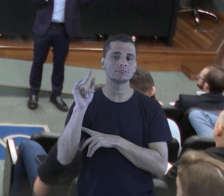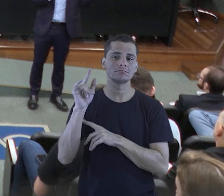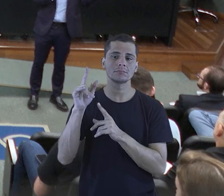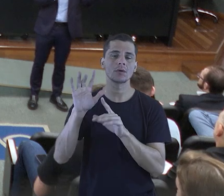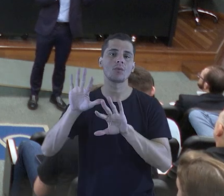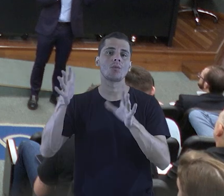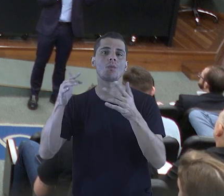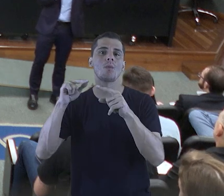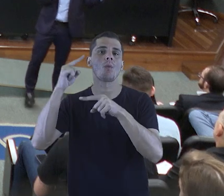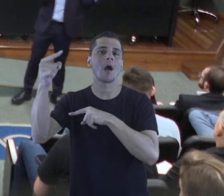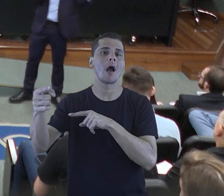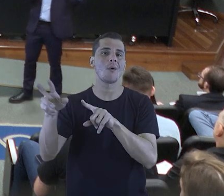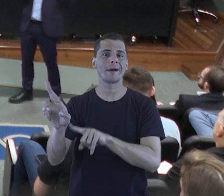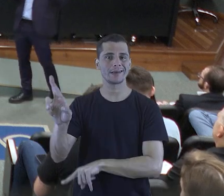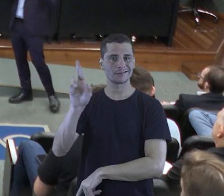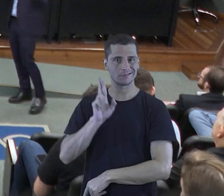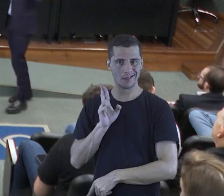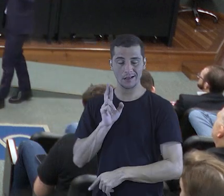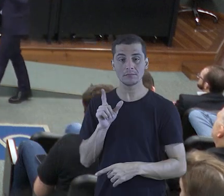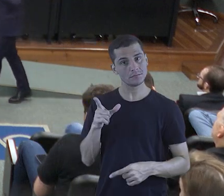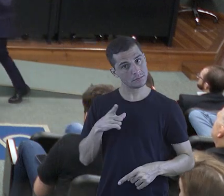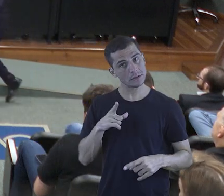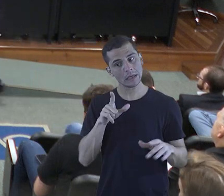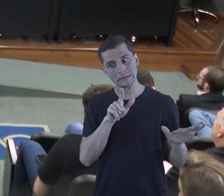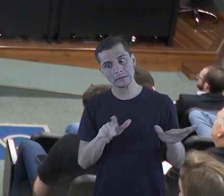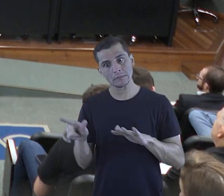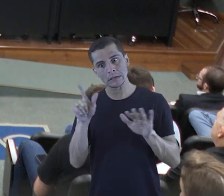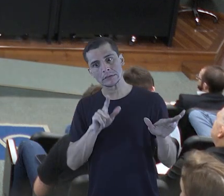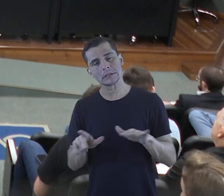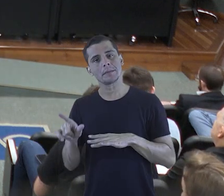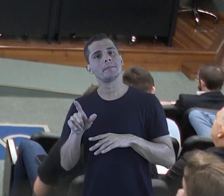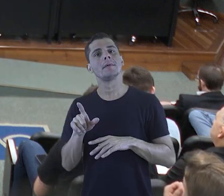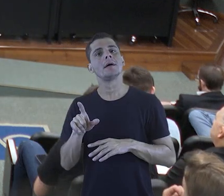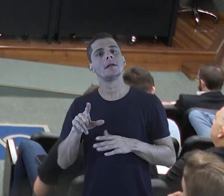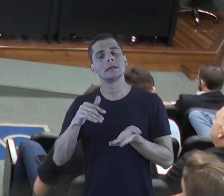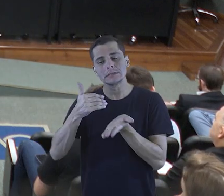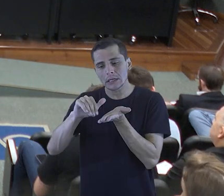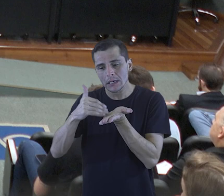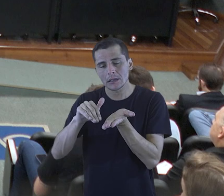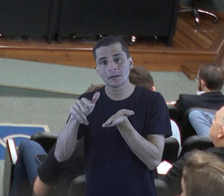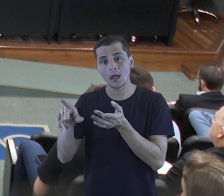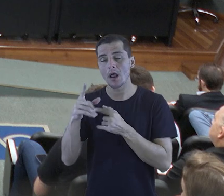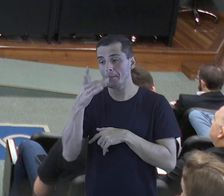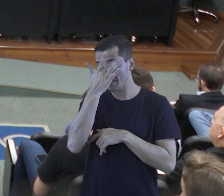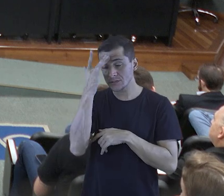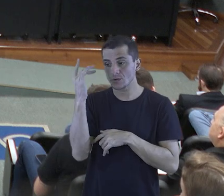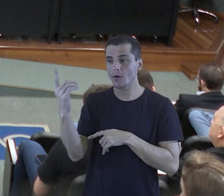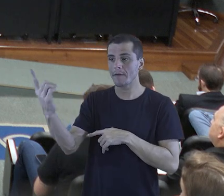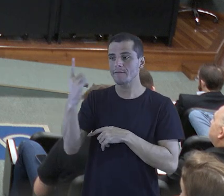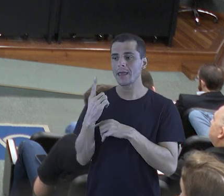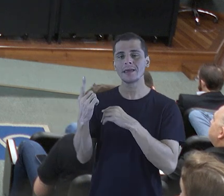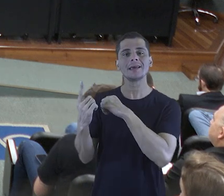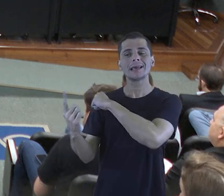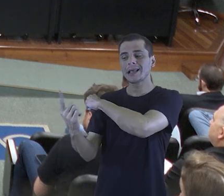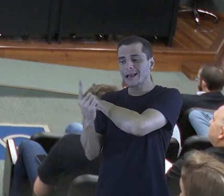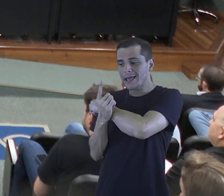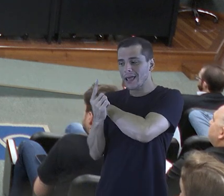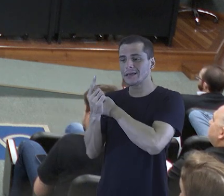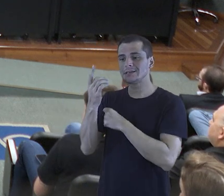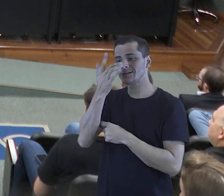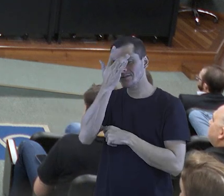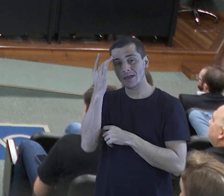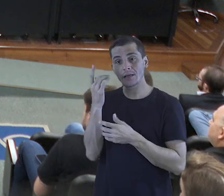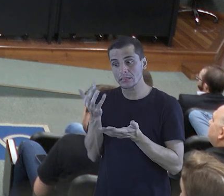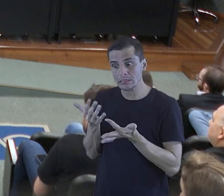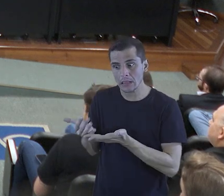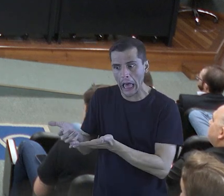Ou, pelo menos, eles podem dizer qual é a tendência de uma aposta. E, gente, eu sou todas as semanas procurado no escritório